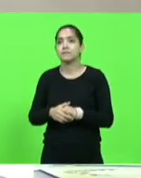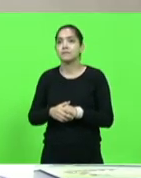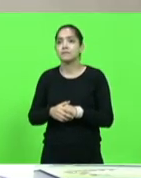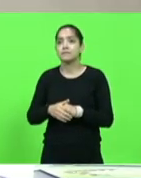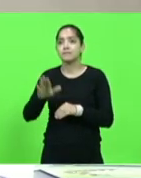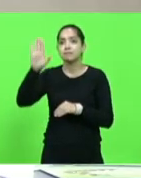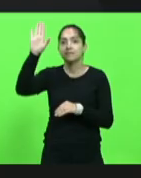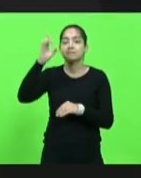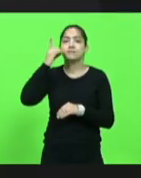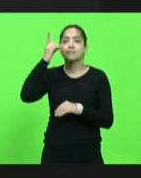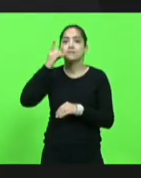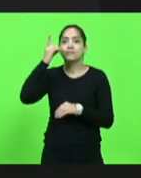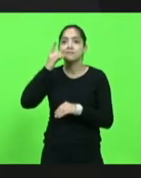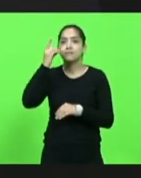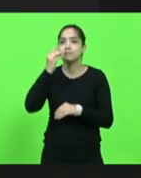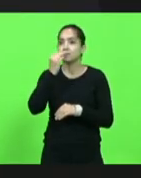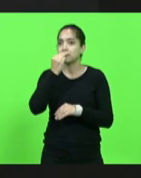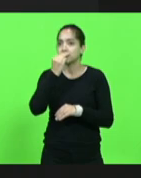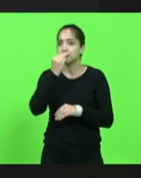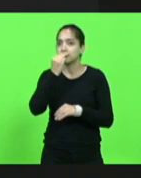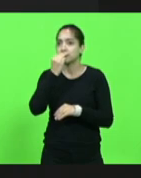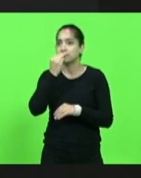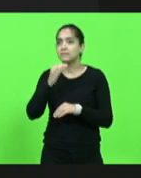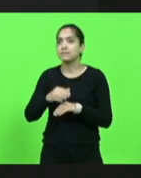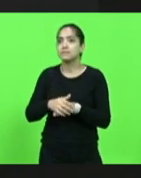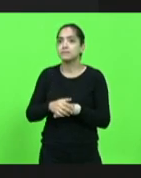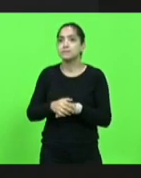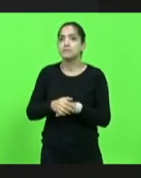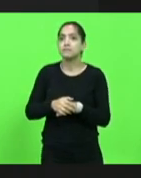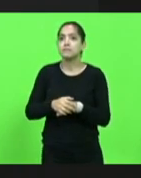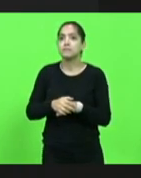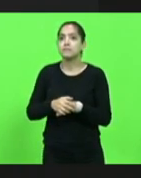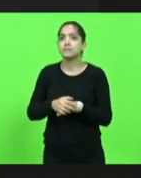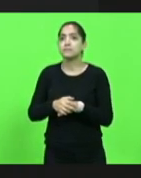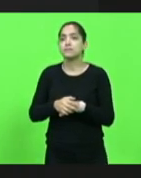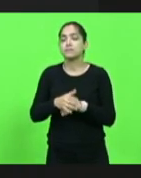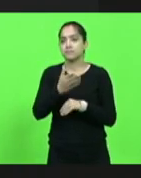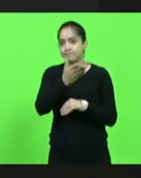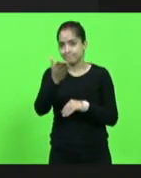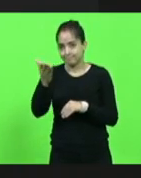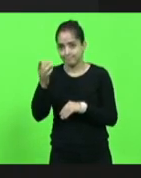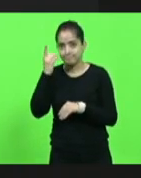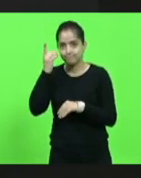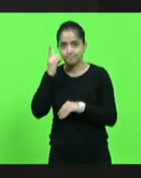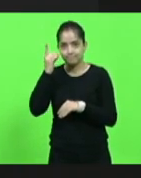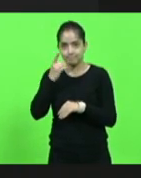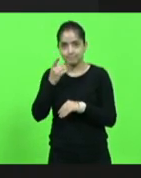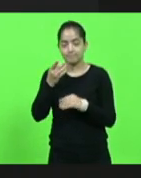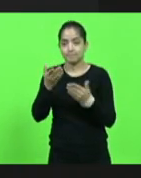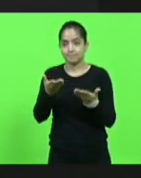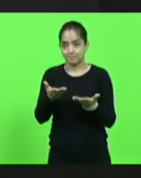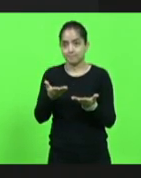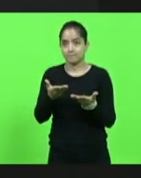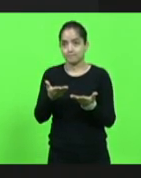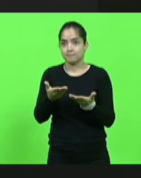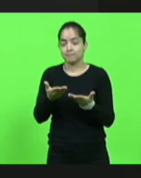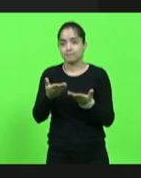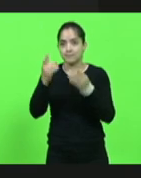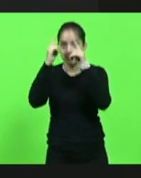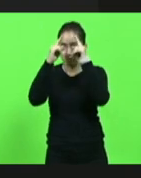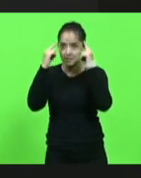Deputado Berlanda. Pois não, seu Pelso. Deputado Berlanda, deputado Kennedy, o João, né, o deputado Sareta,